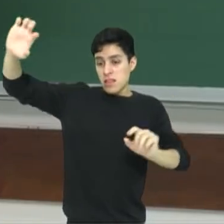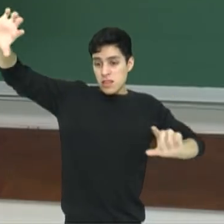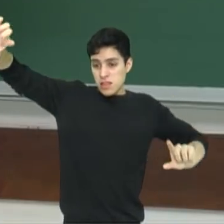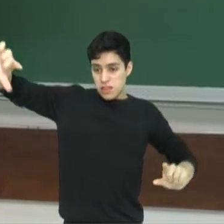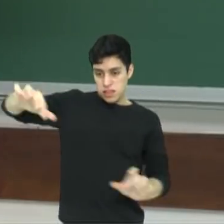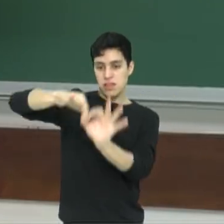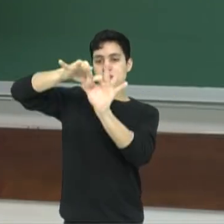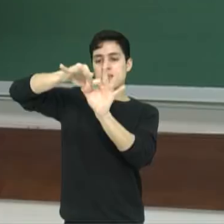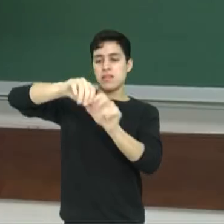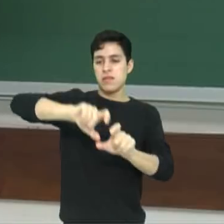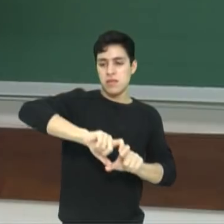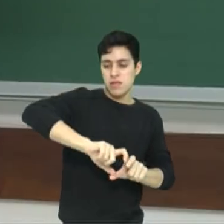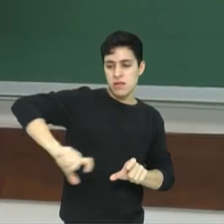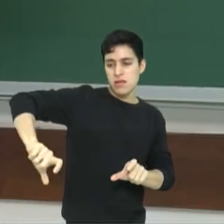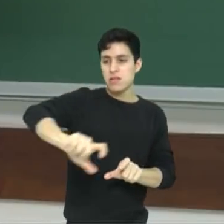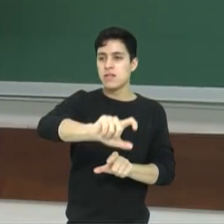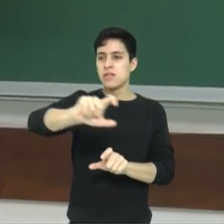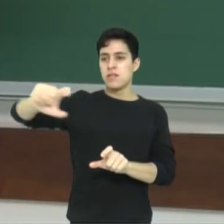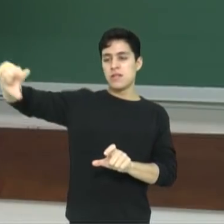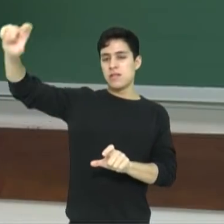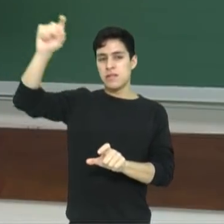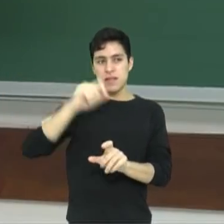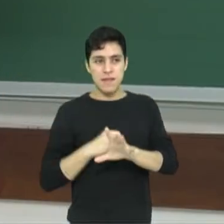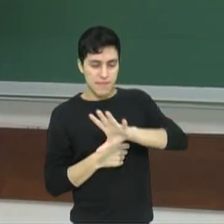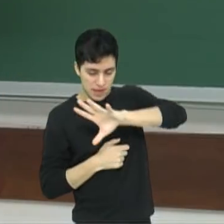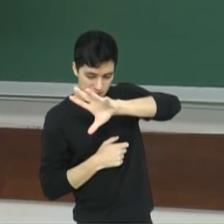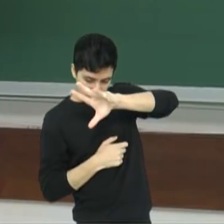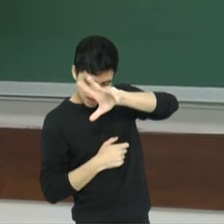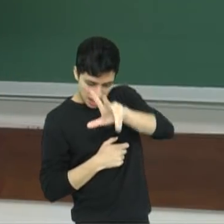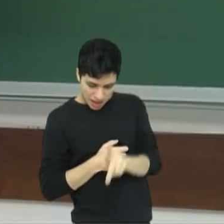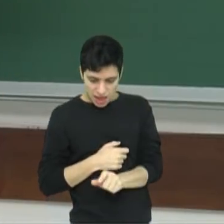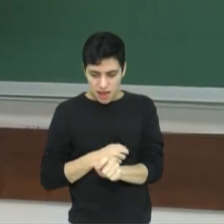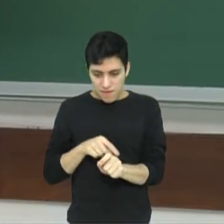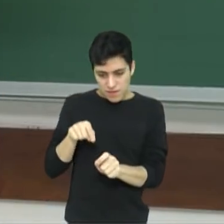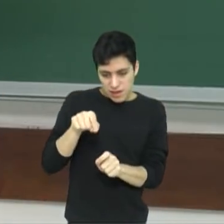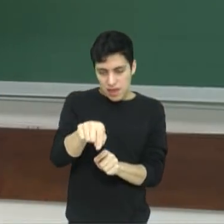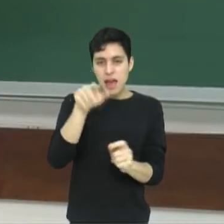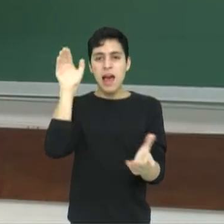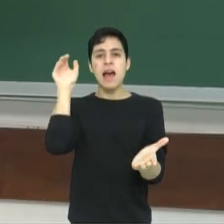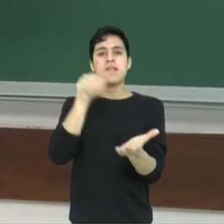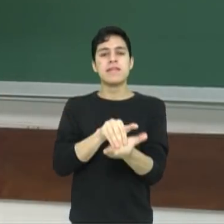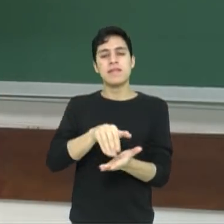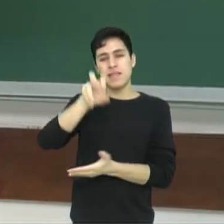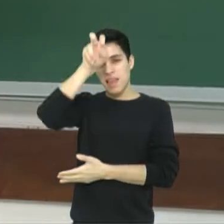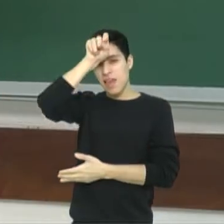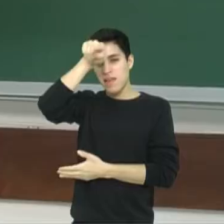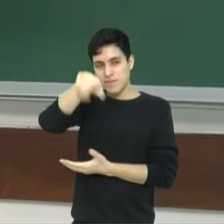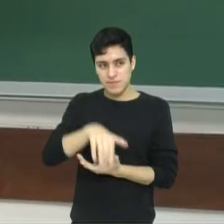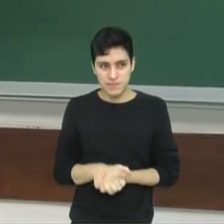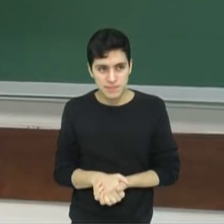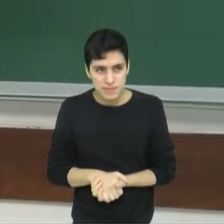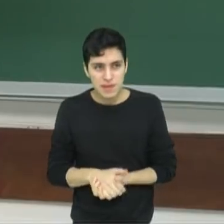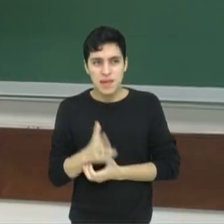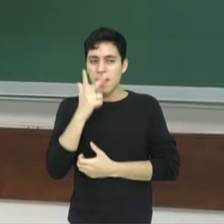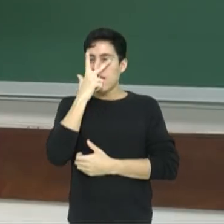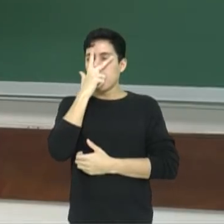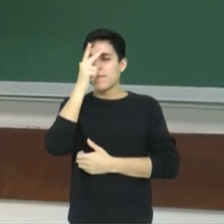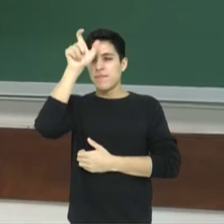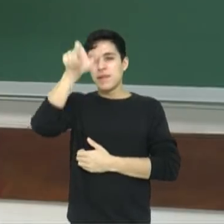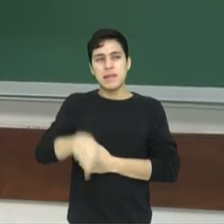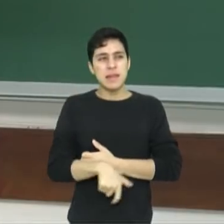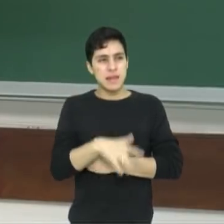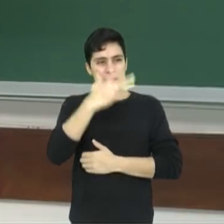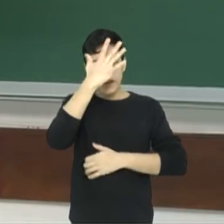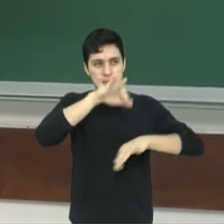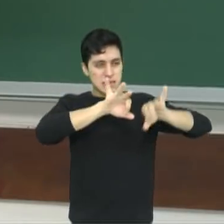da África até o Egito, né? Dos dois pontos da colonização. E ele está puxando uma espécie de um cabo,